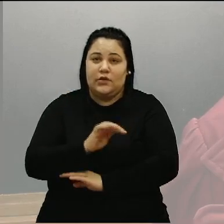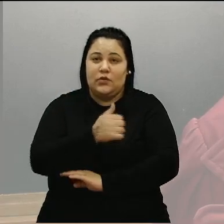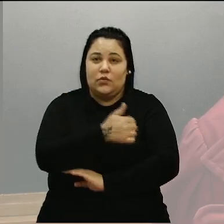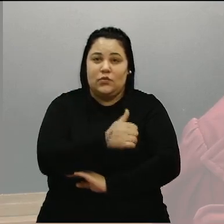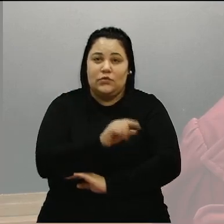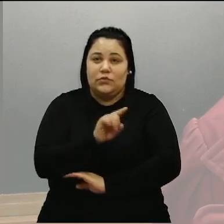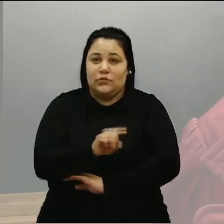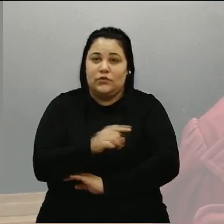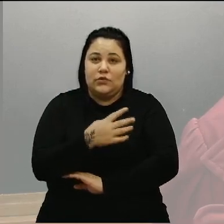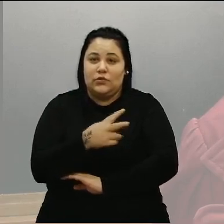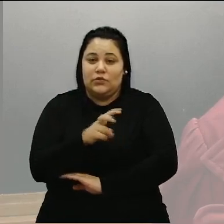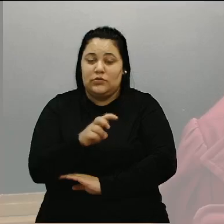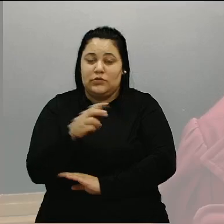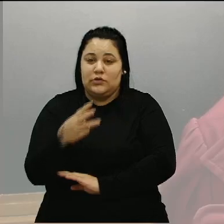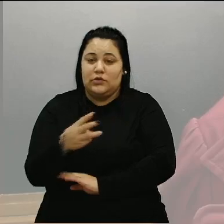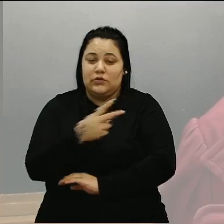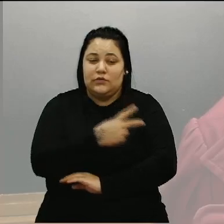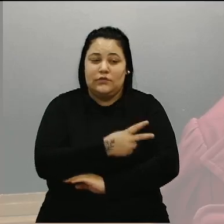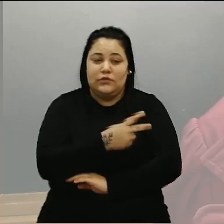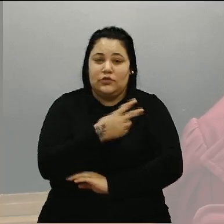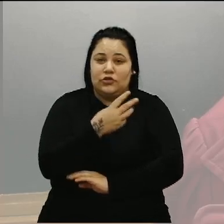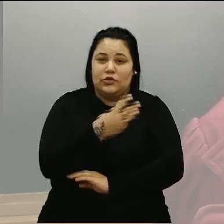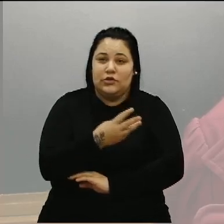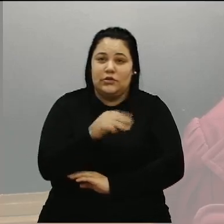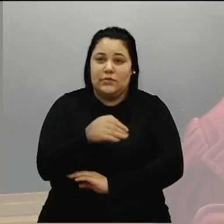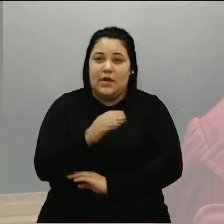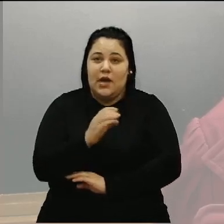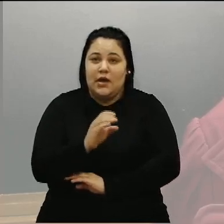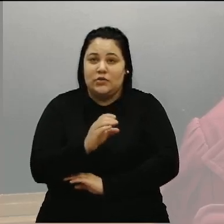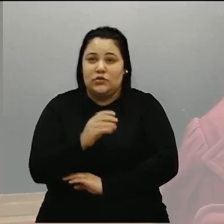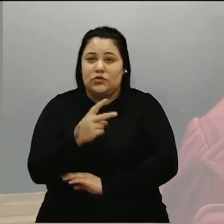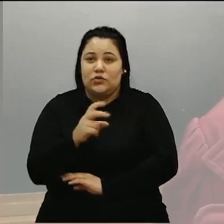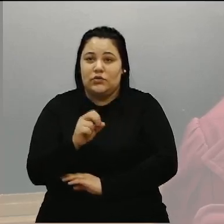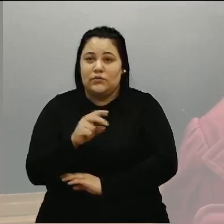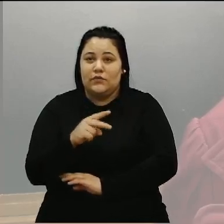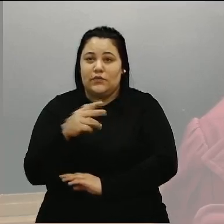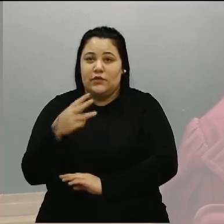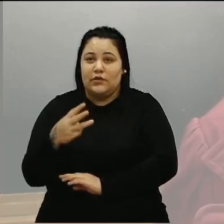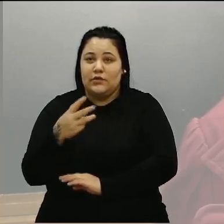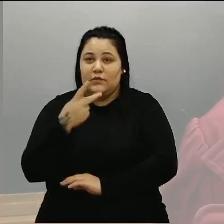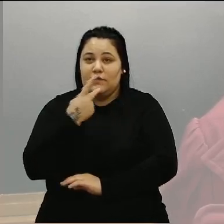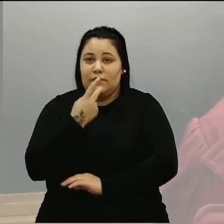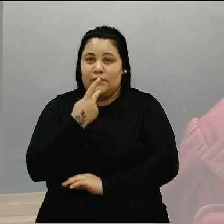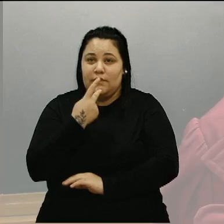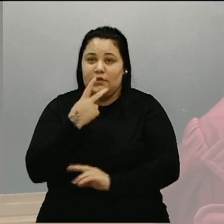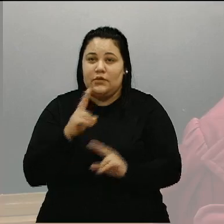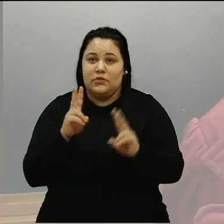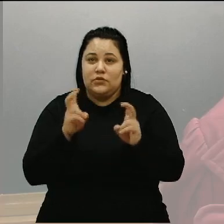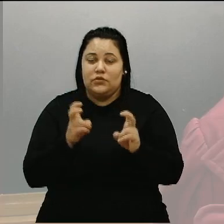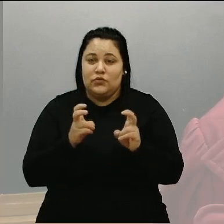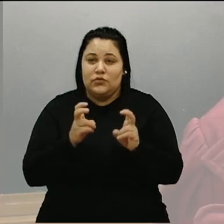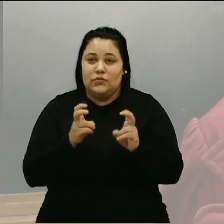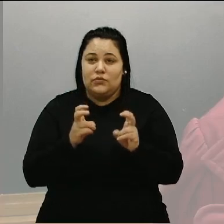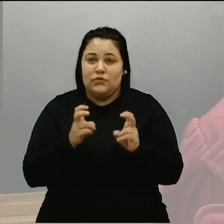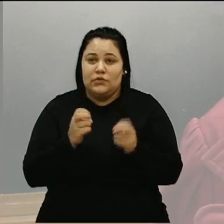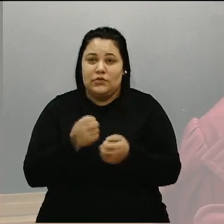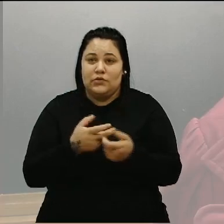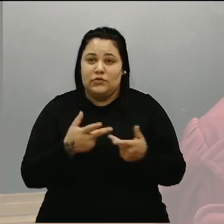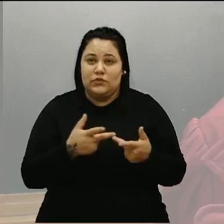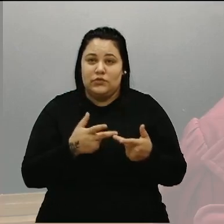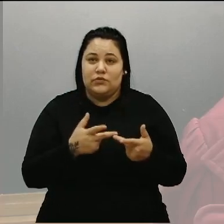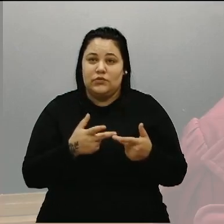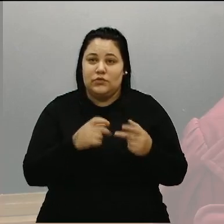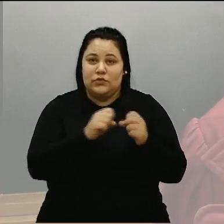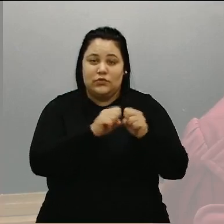11.453, de 23 de março de 2023, que dispõe sobre os marcos de fomento do sistema